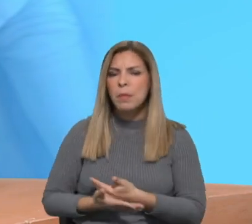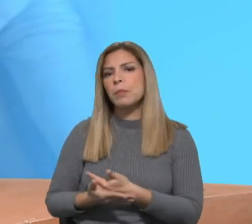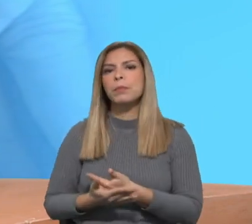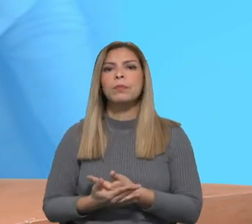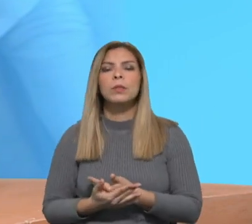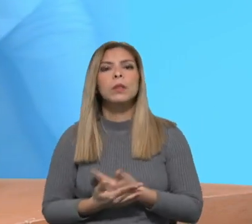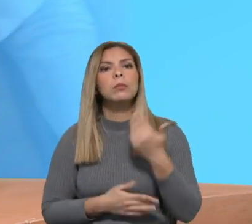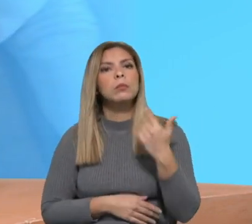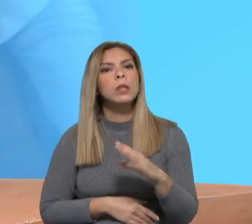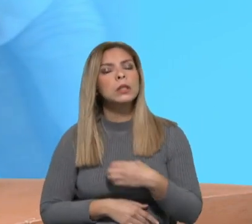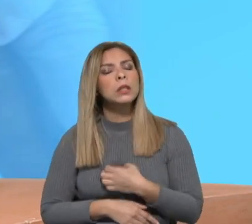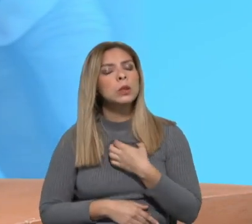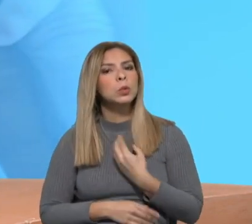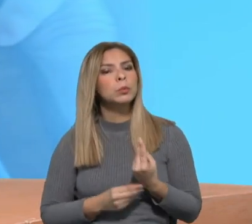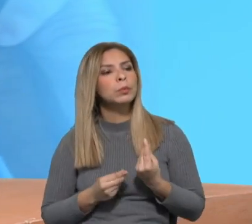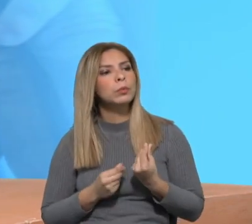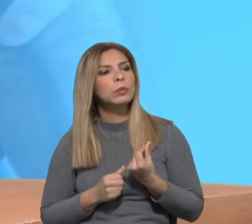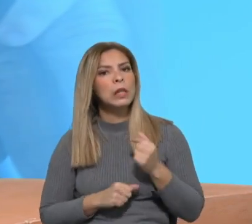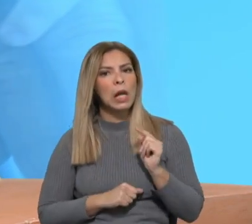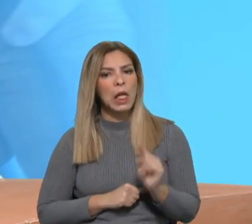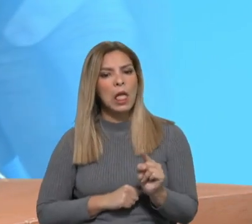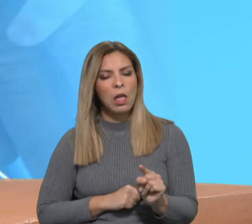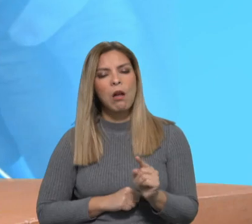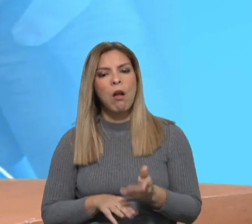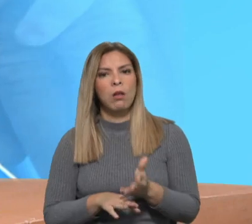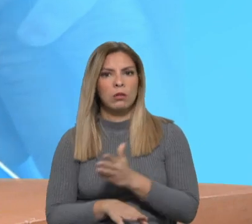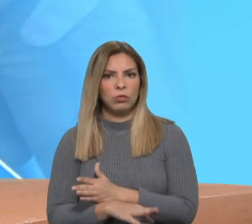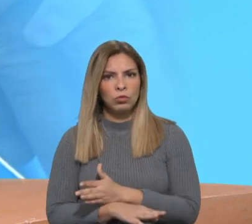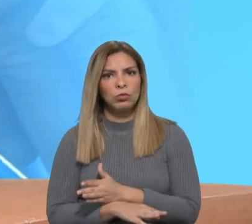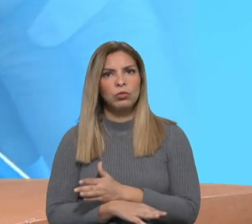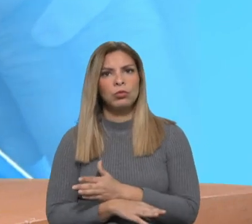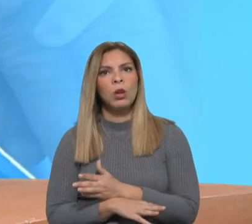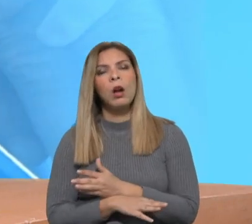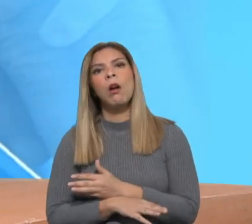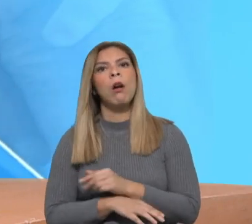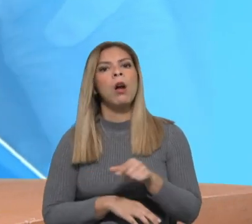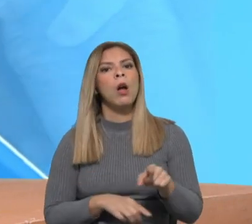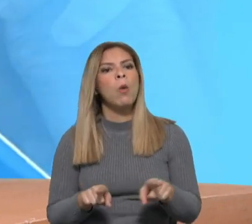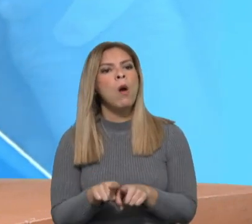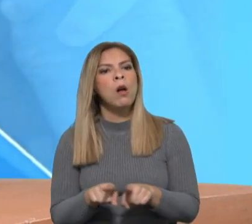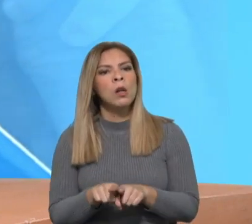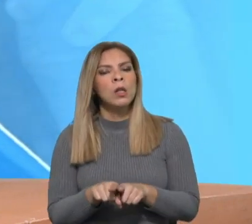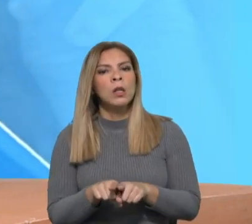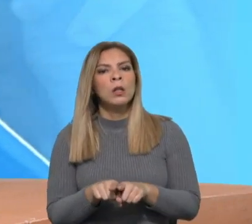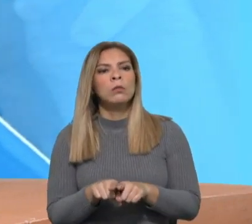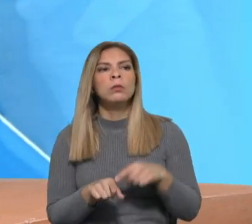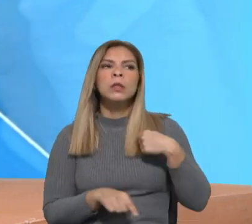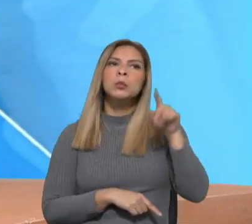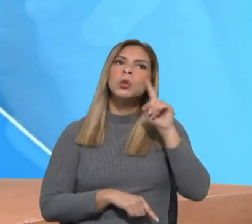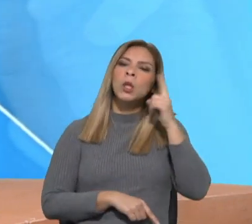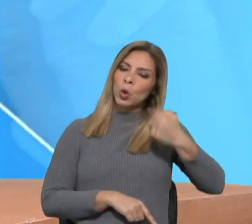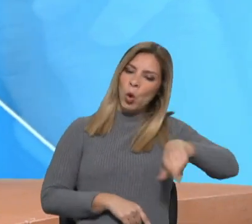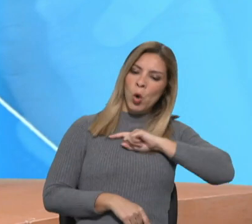acho que há, embora não tenha sido preferido de viva voz, é aqui referências que são importantes para nós como